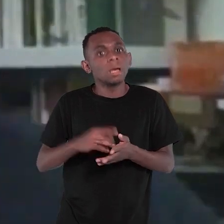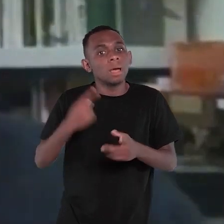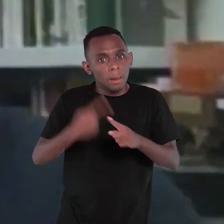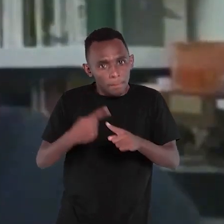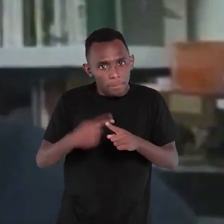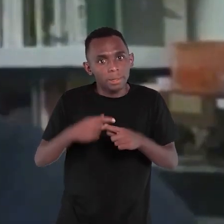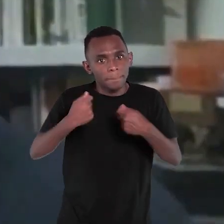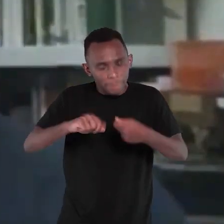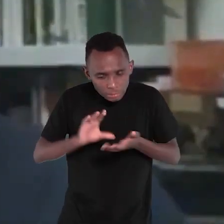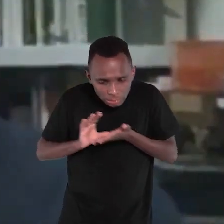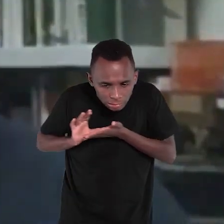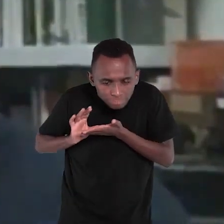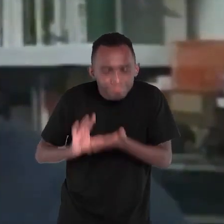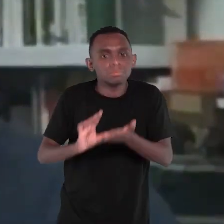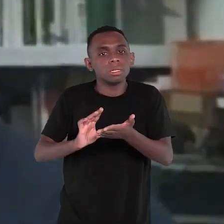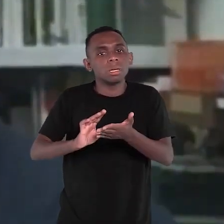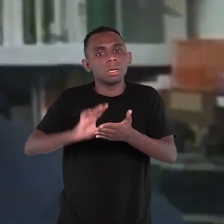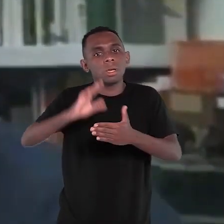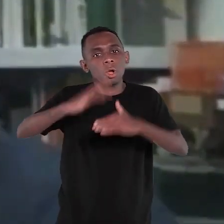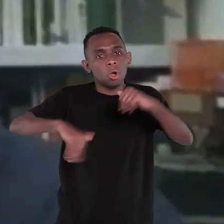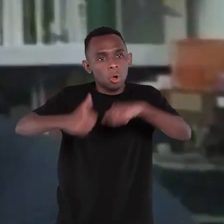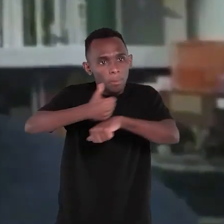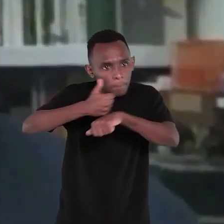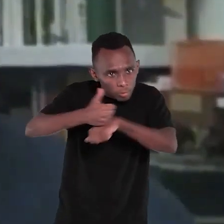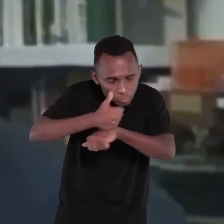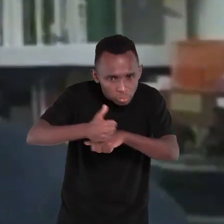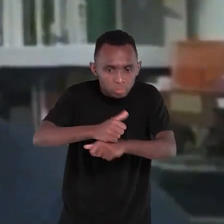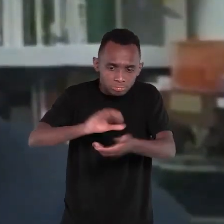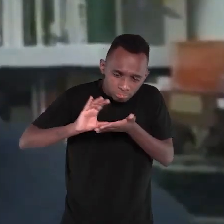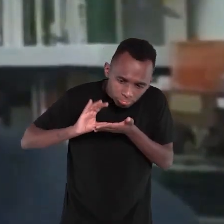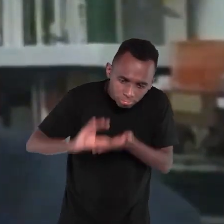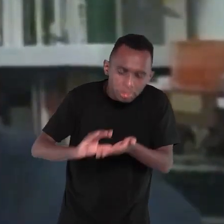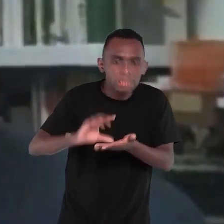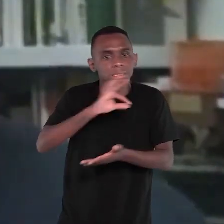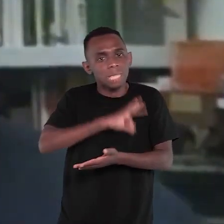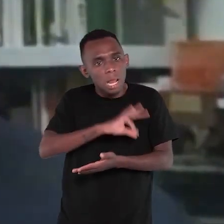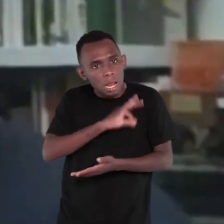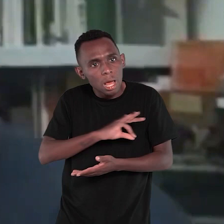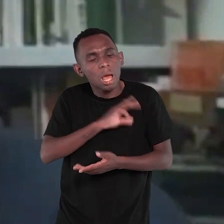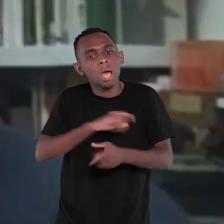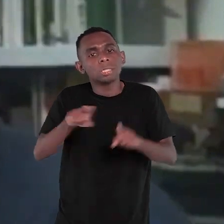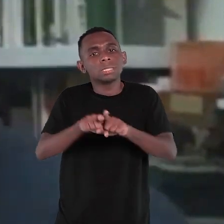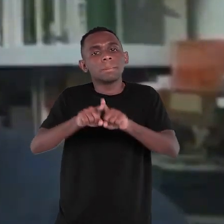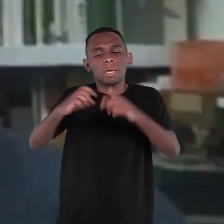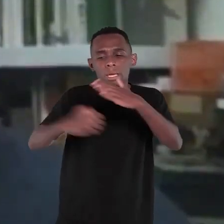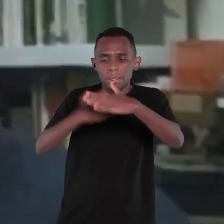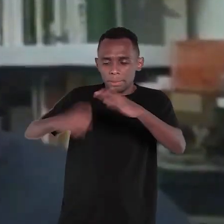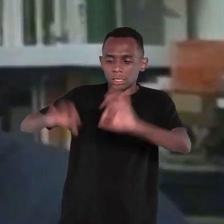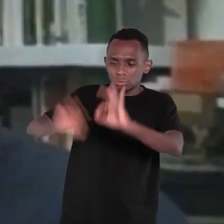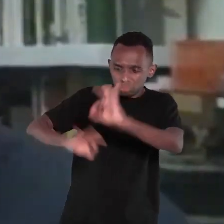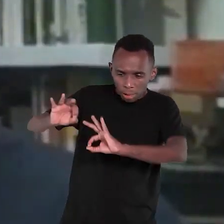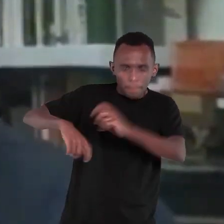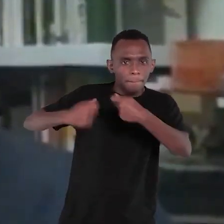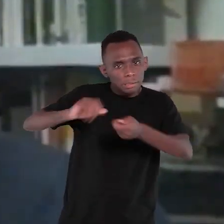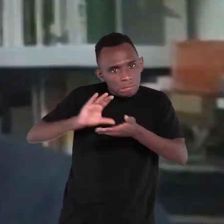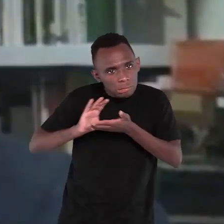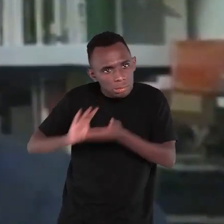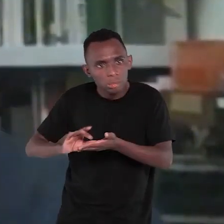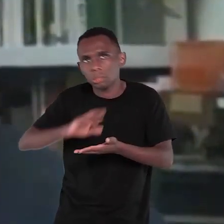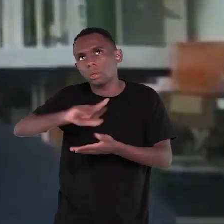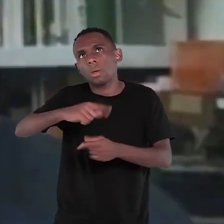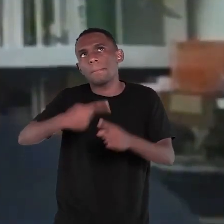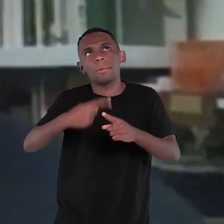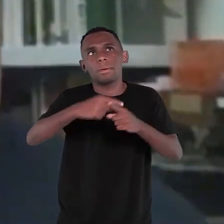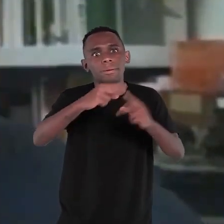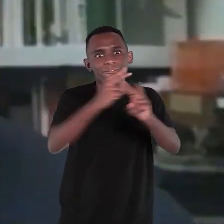cadeia do livro tem que ser remunerada, né? O autor tem que ganhar seu direito autoral, o editor tem que ganhar pelo seu trabalho e tal, né? E